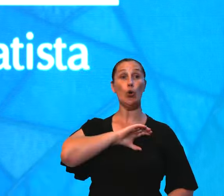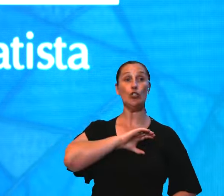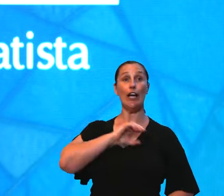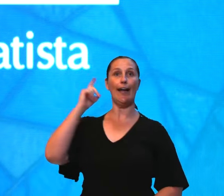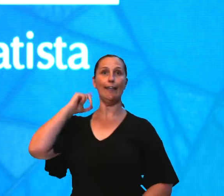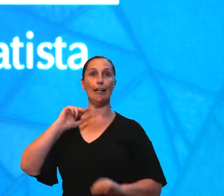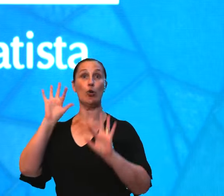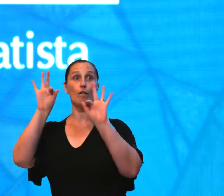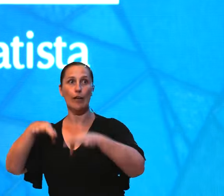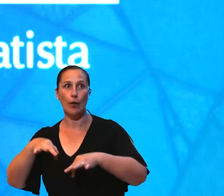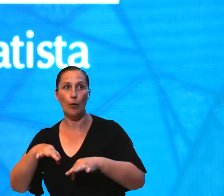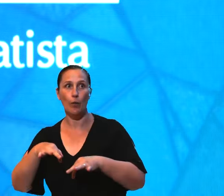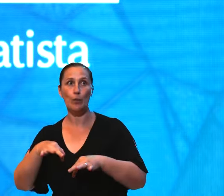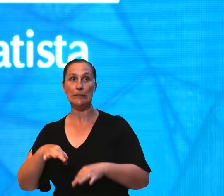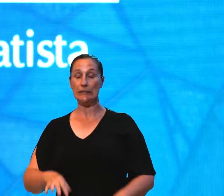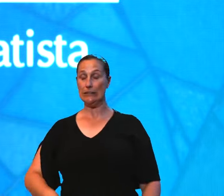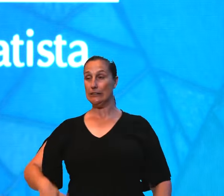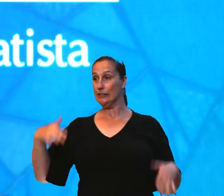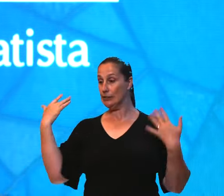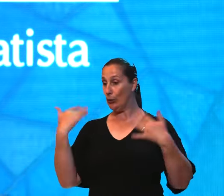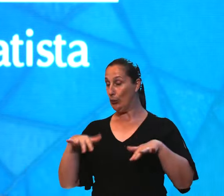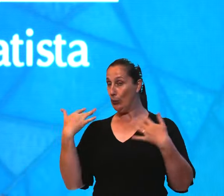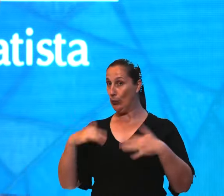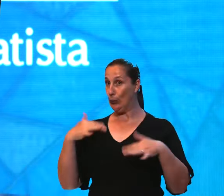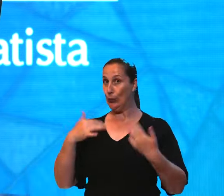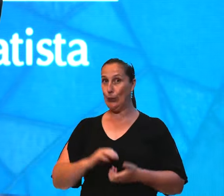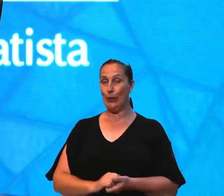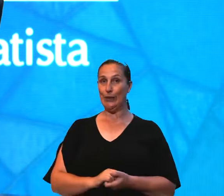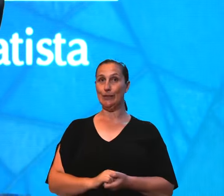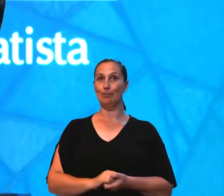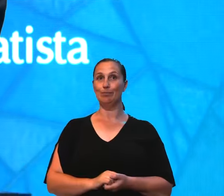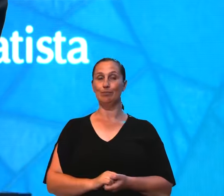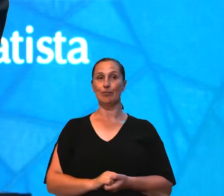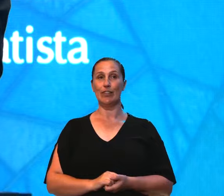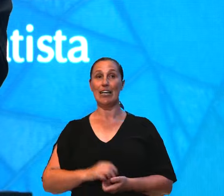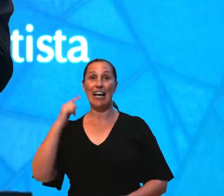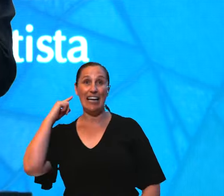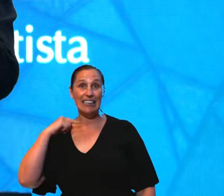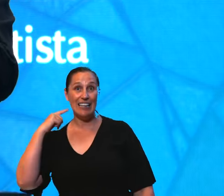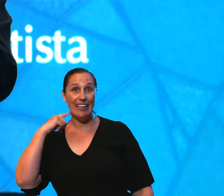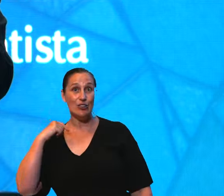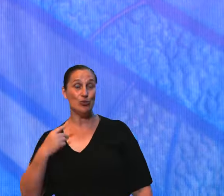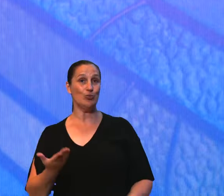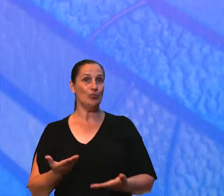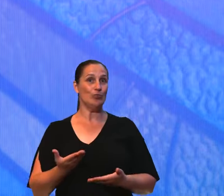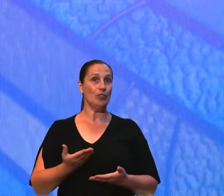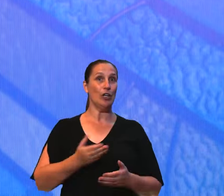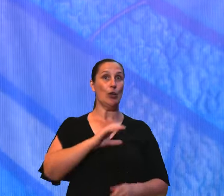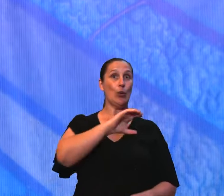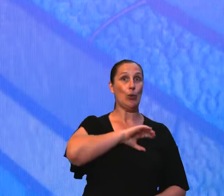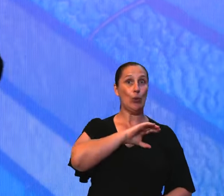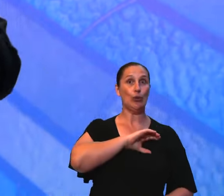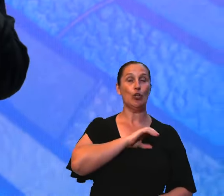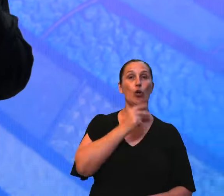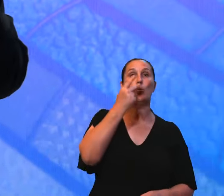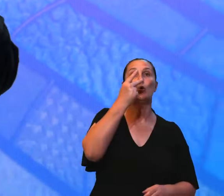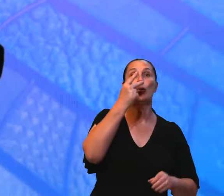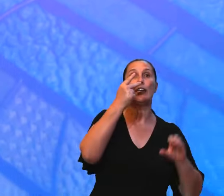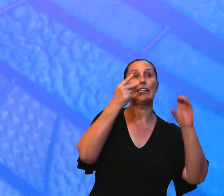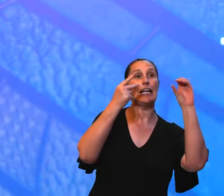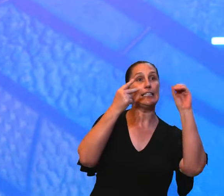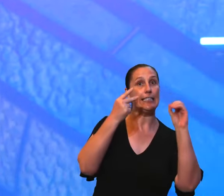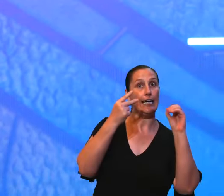final Campeonato Paranaense o atleti Quinho ganhou e tava 2 a 0 para